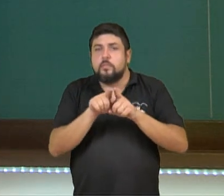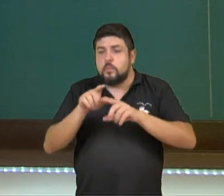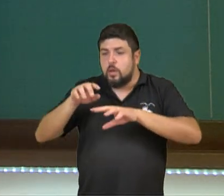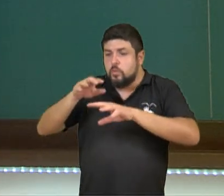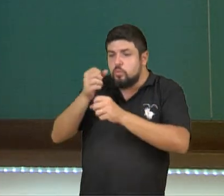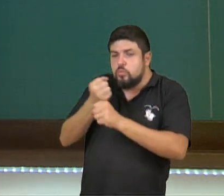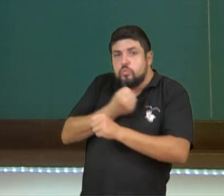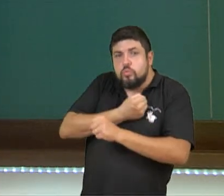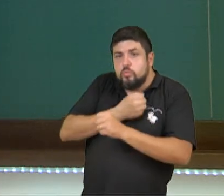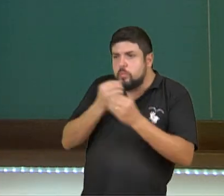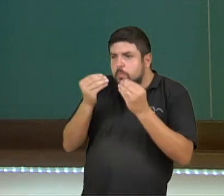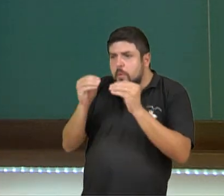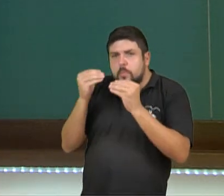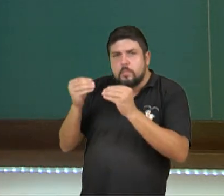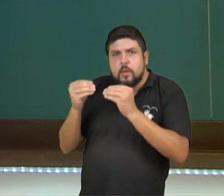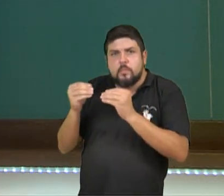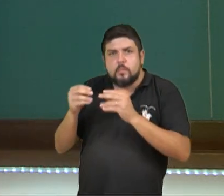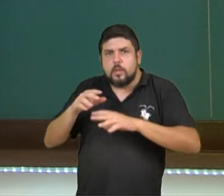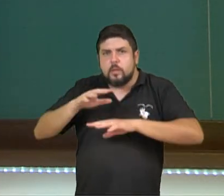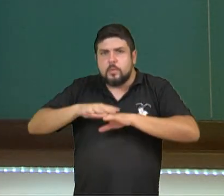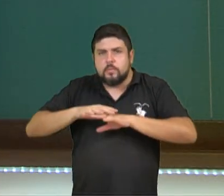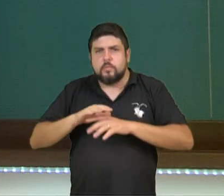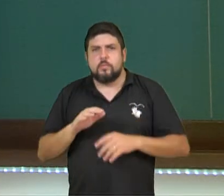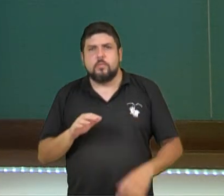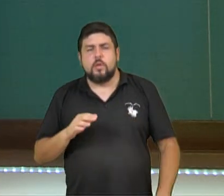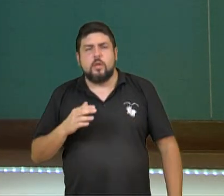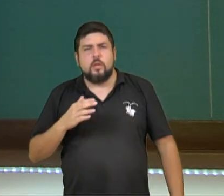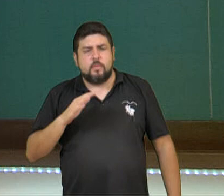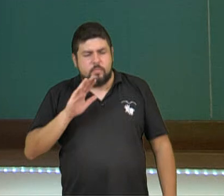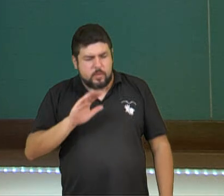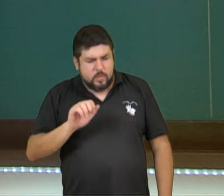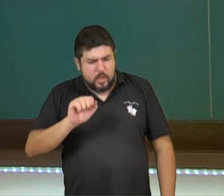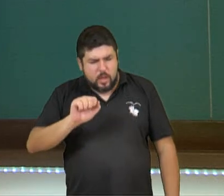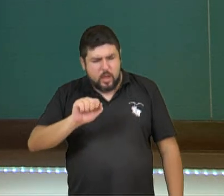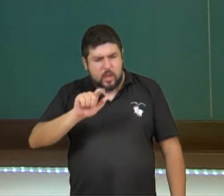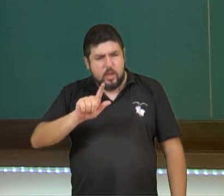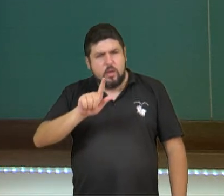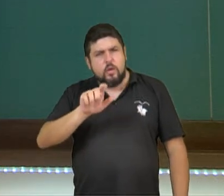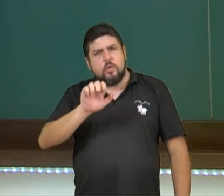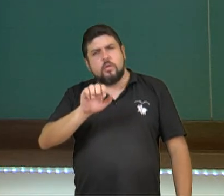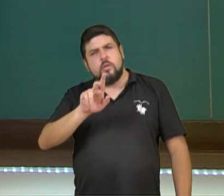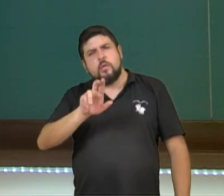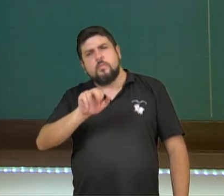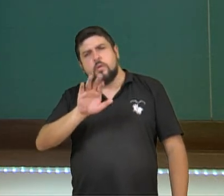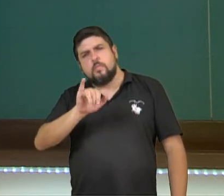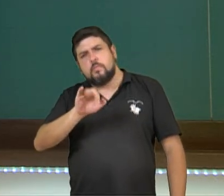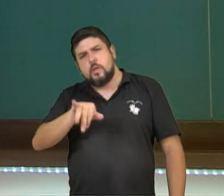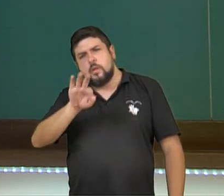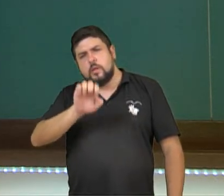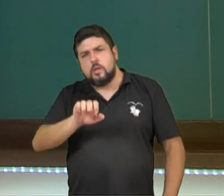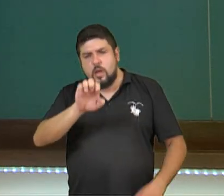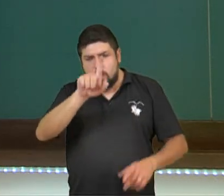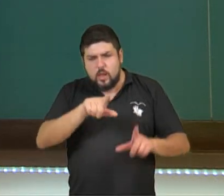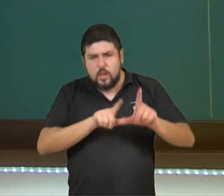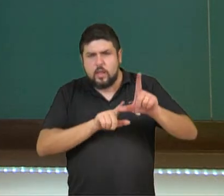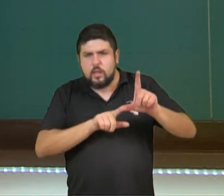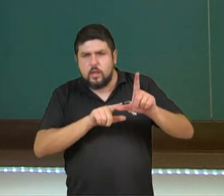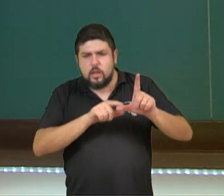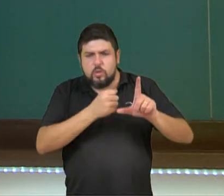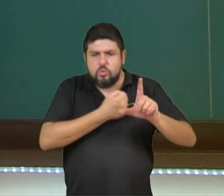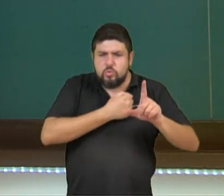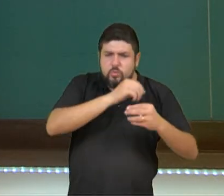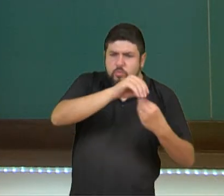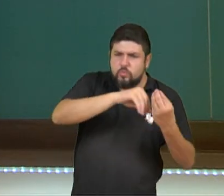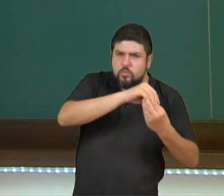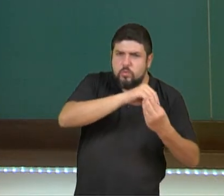que podemos? Peraí, algebricamente é numerinho, letrinha, certo? Geometricamente é